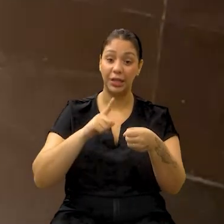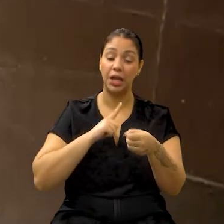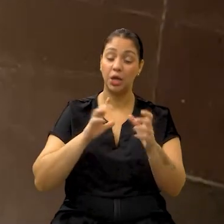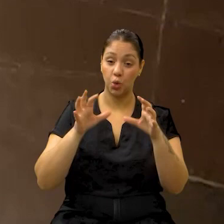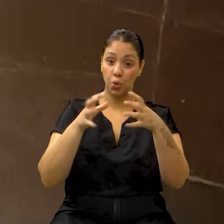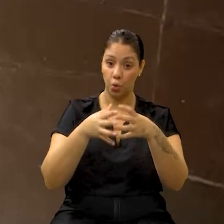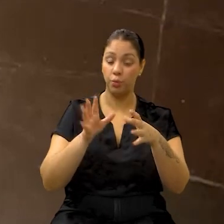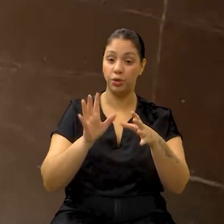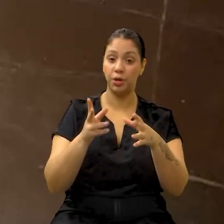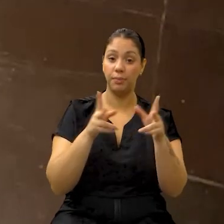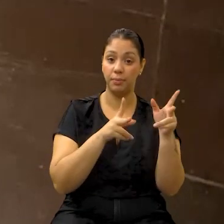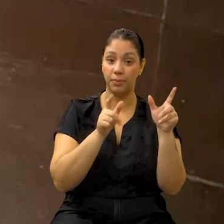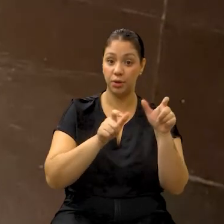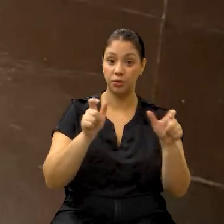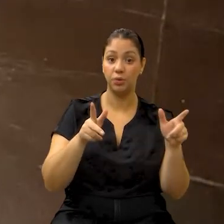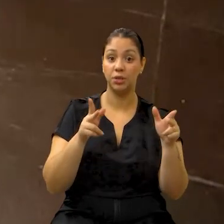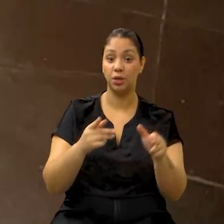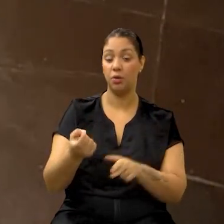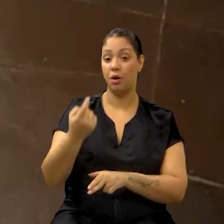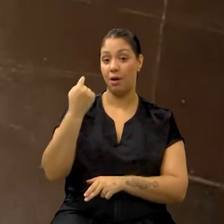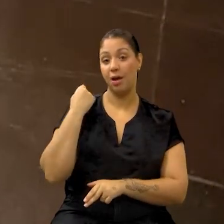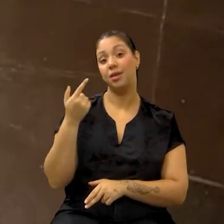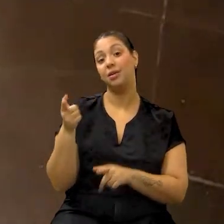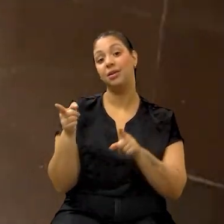foi o que iniciou, e também novos atores.